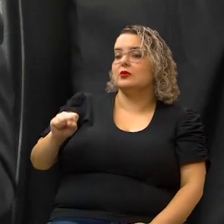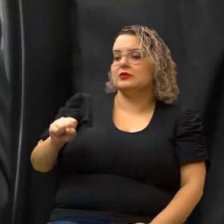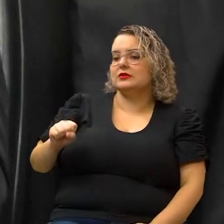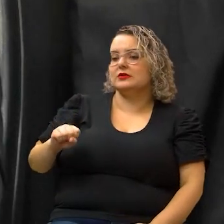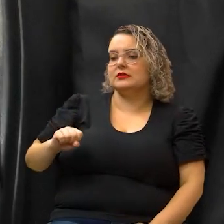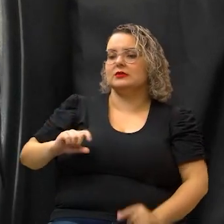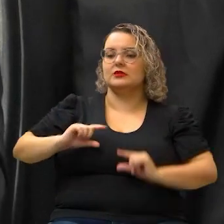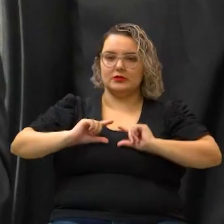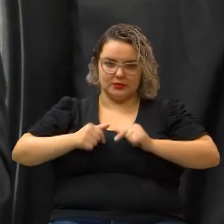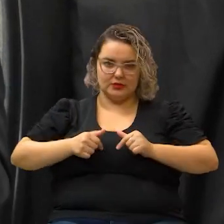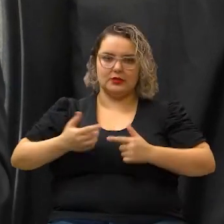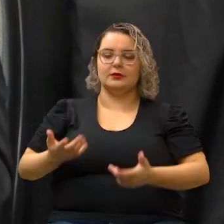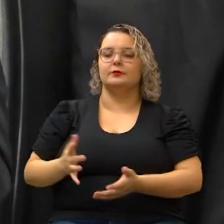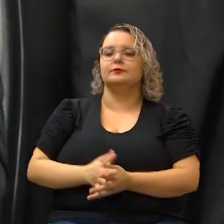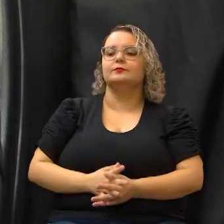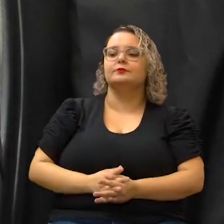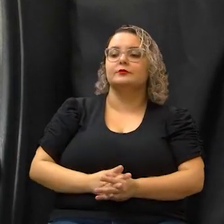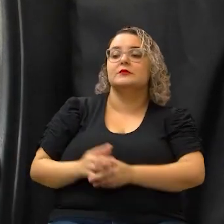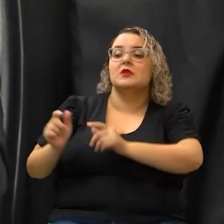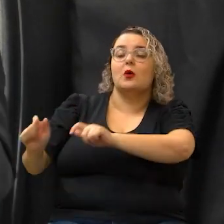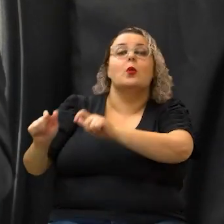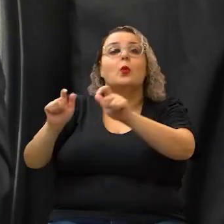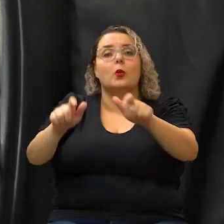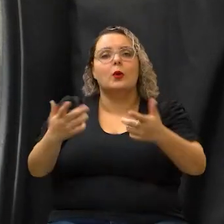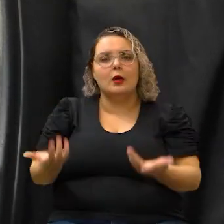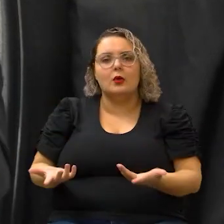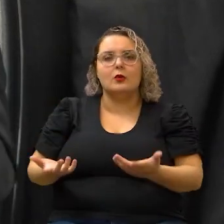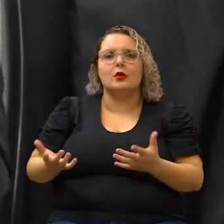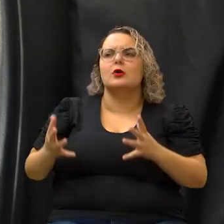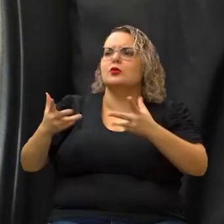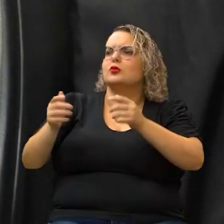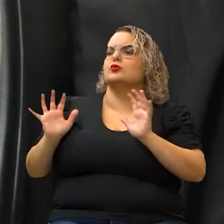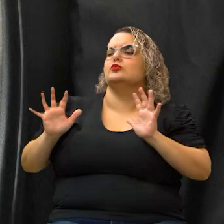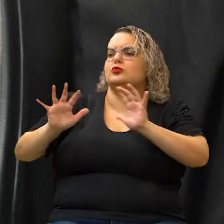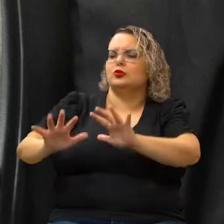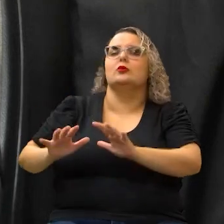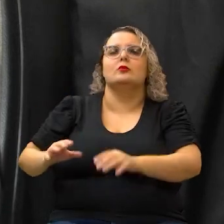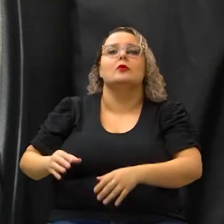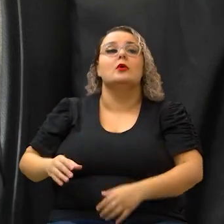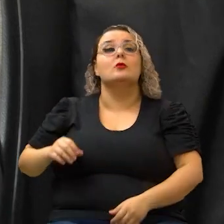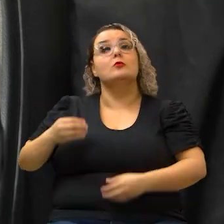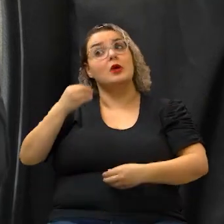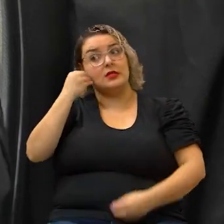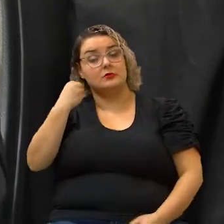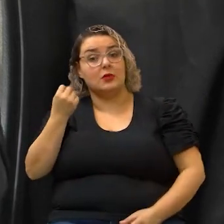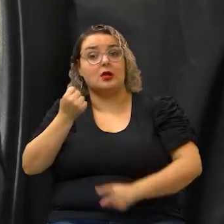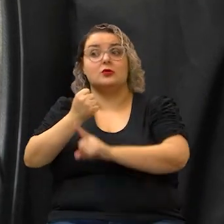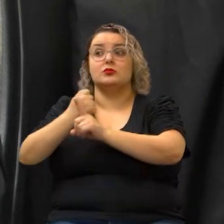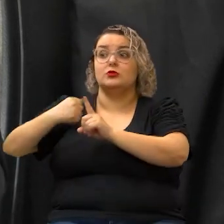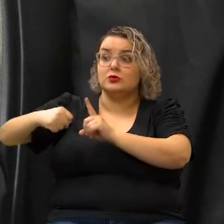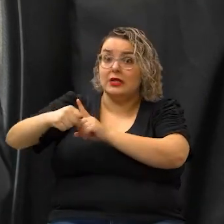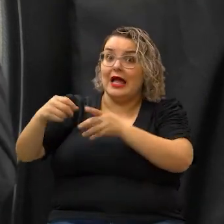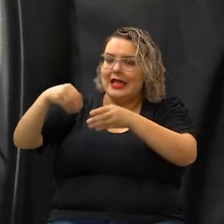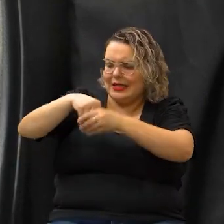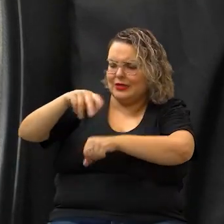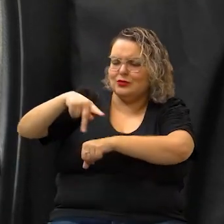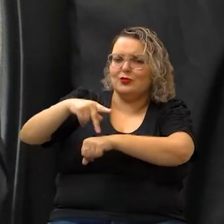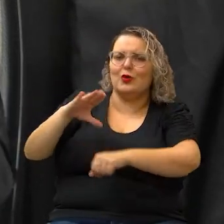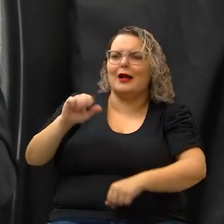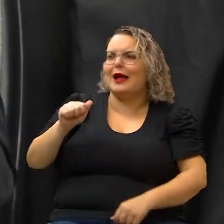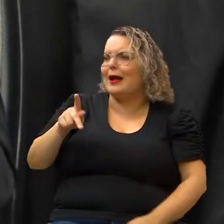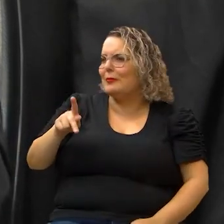O Moshavim e Kibbutzim são locais coletivos, uma experiência socialista dentro de um país capitalista. É uma